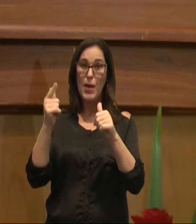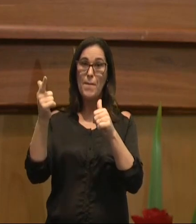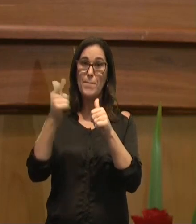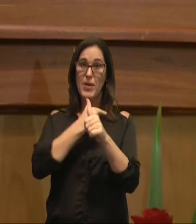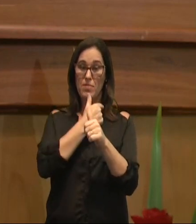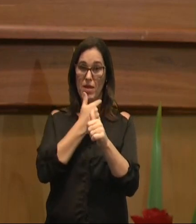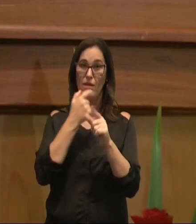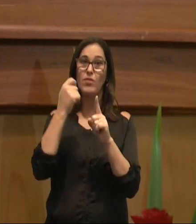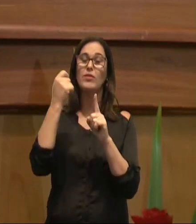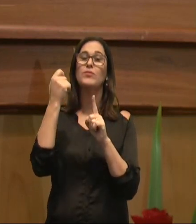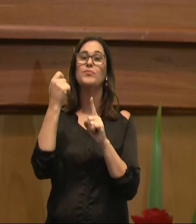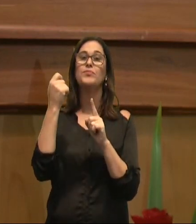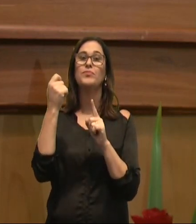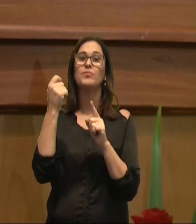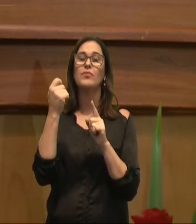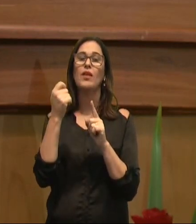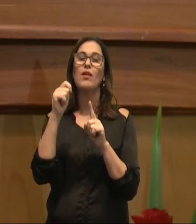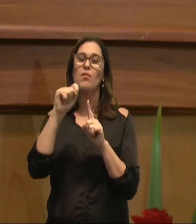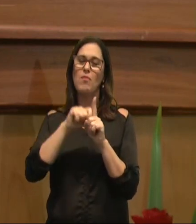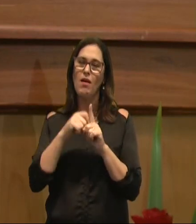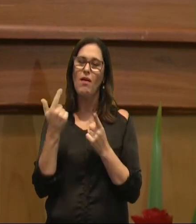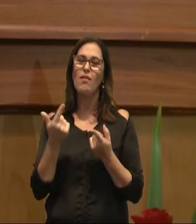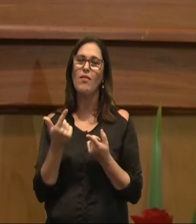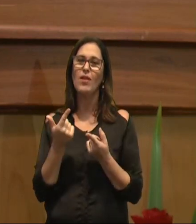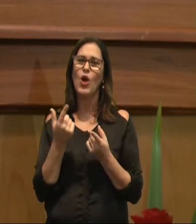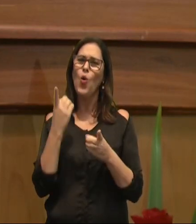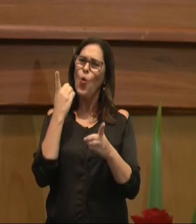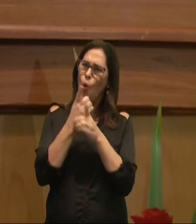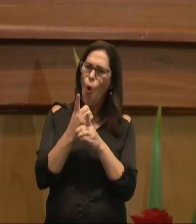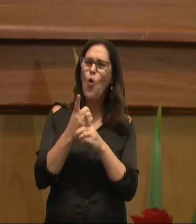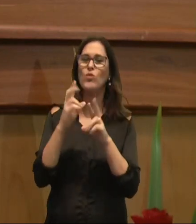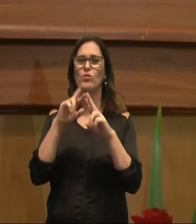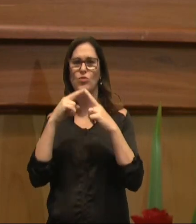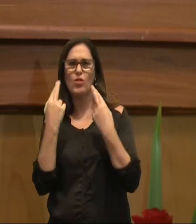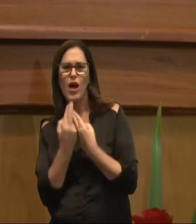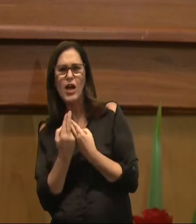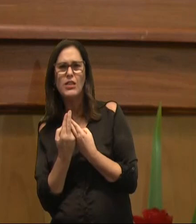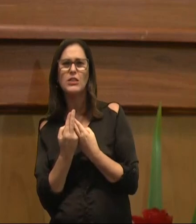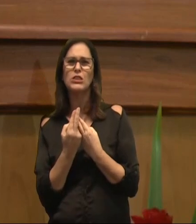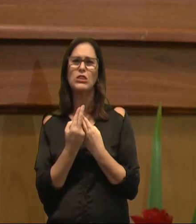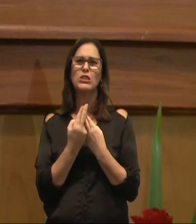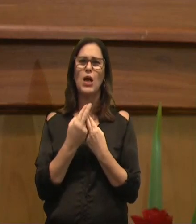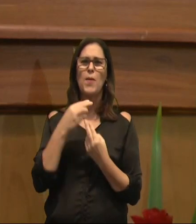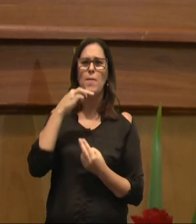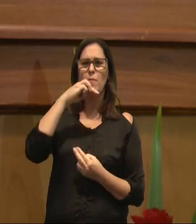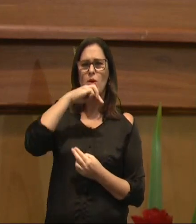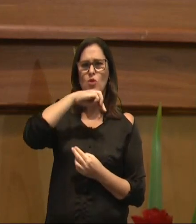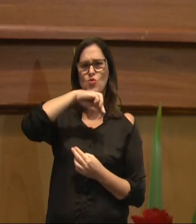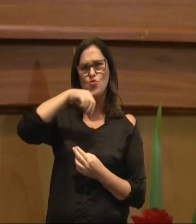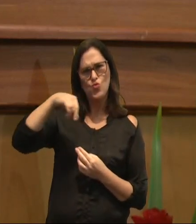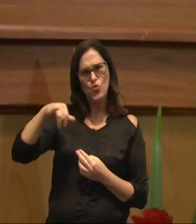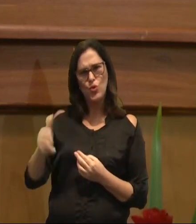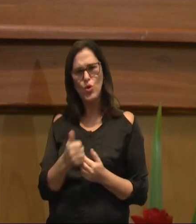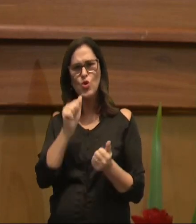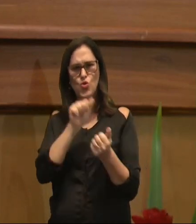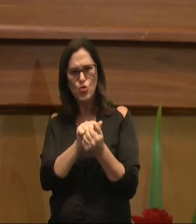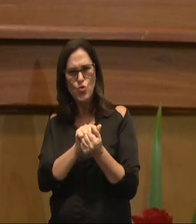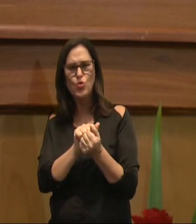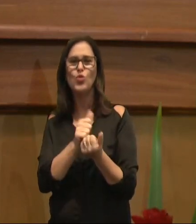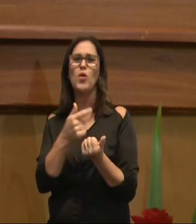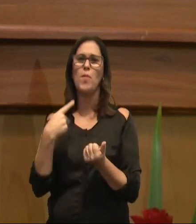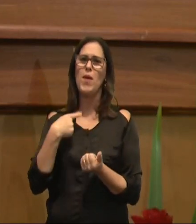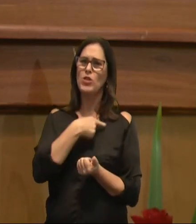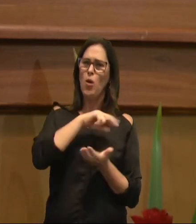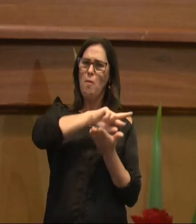nós já tivemos a nossa reunião de oração, encontro de oração, a Junta de Missões Nacionais, promovendo juntamente com o pastor Sami Tipt.